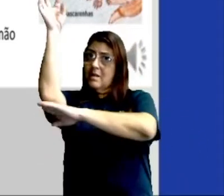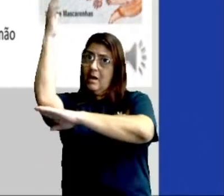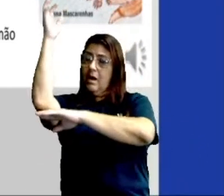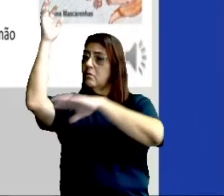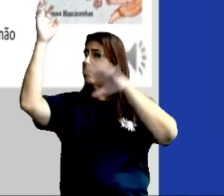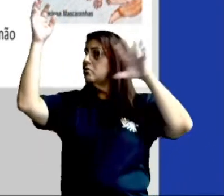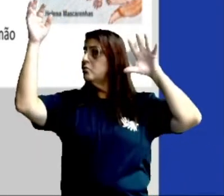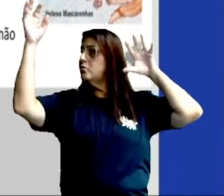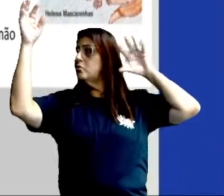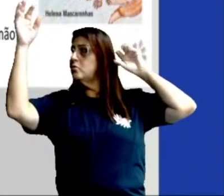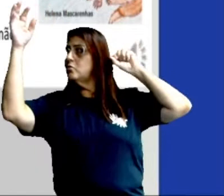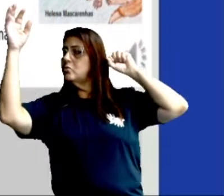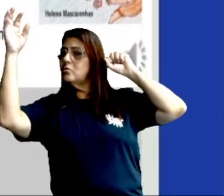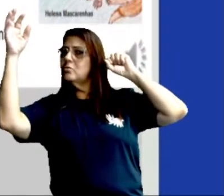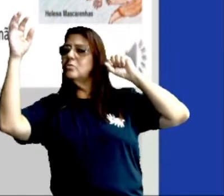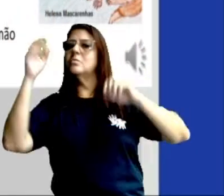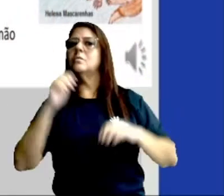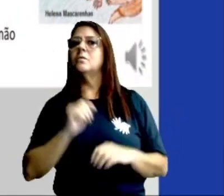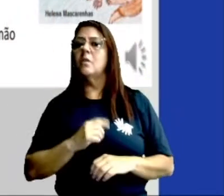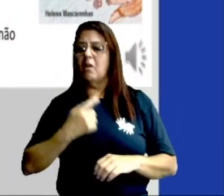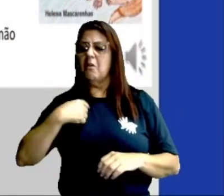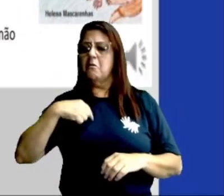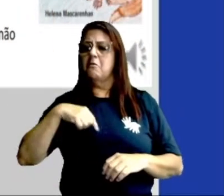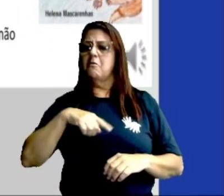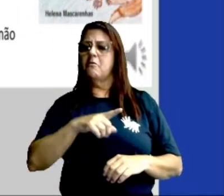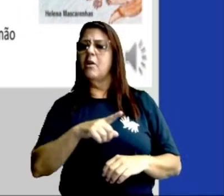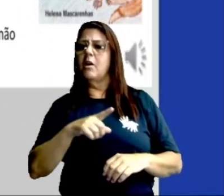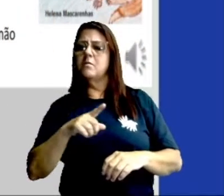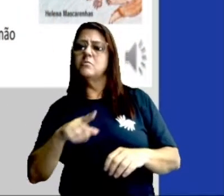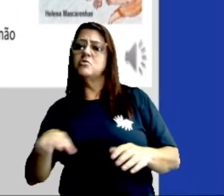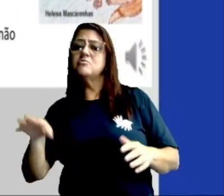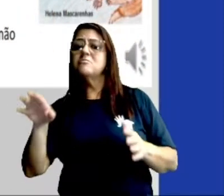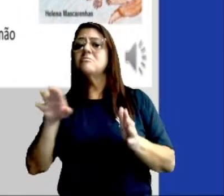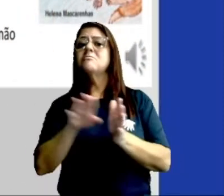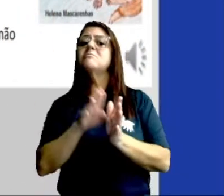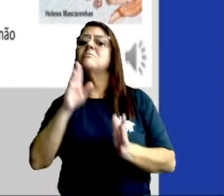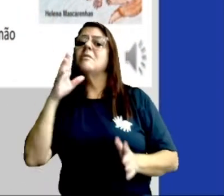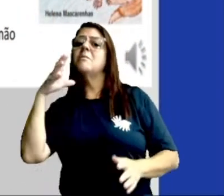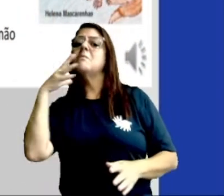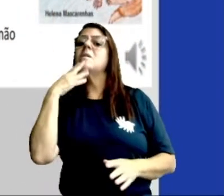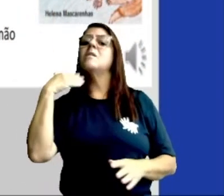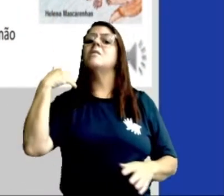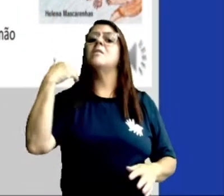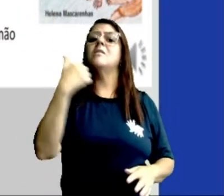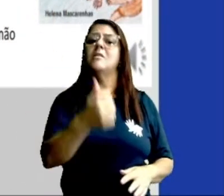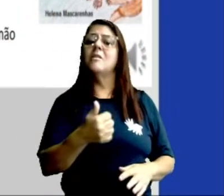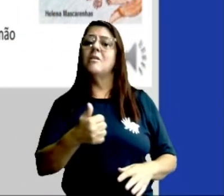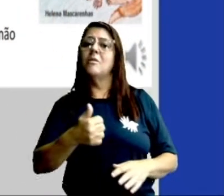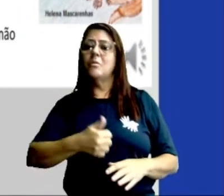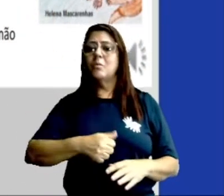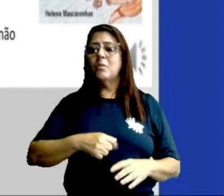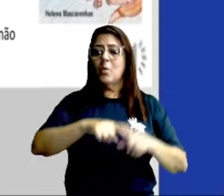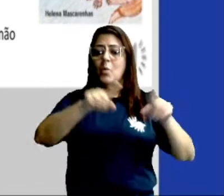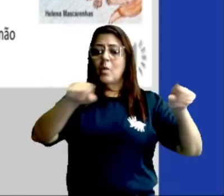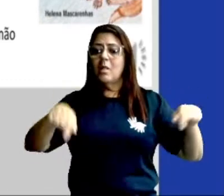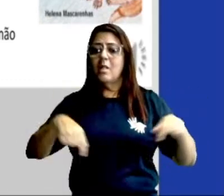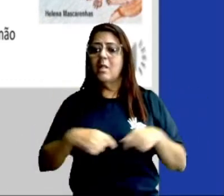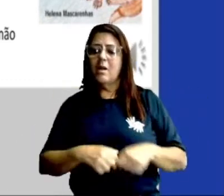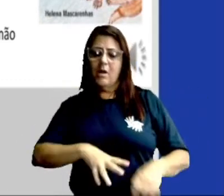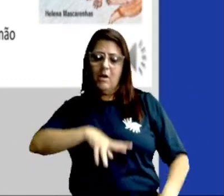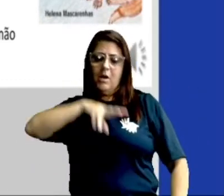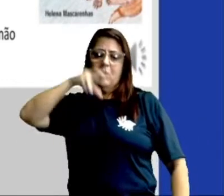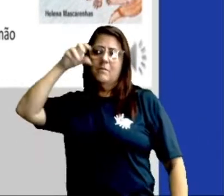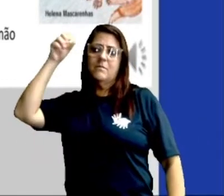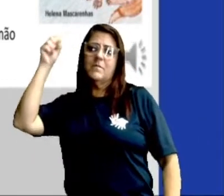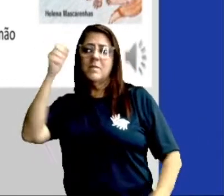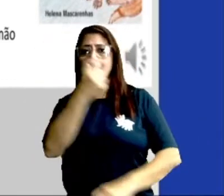ouviu a conversa e disse: vamos ver quem é o melhor. Aquele que chegar primeiro no lago é o campeão